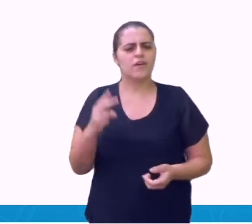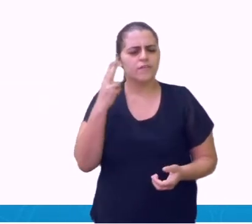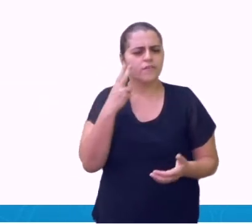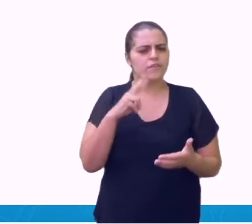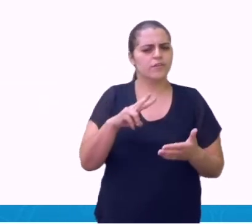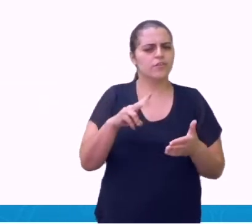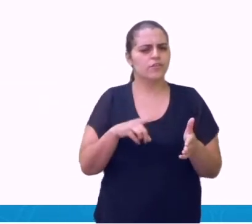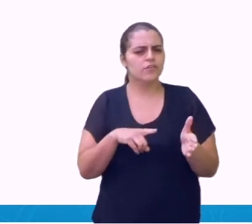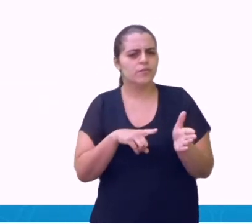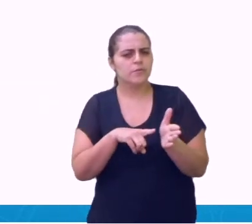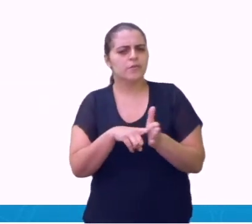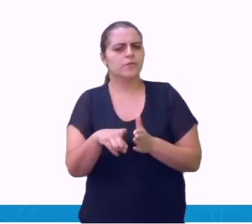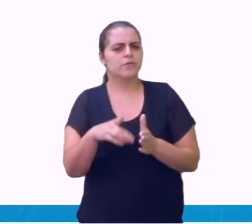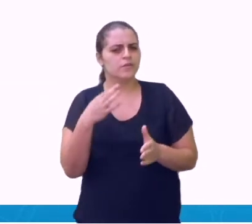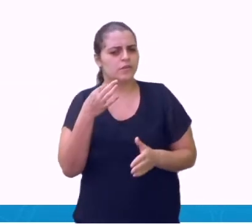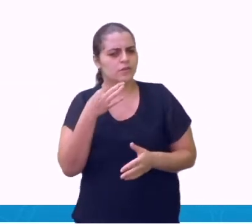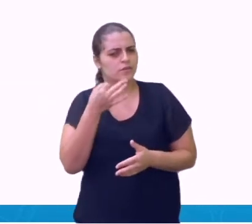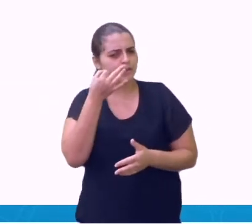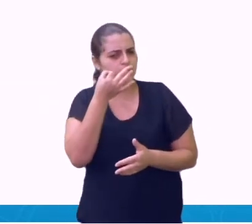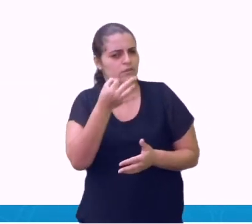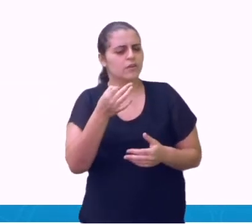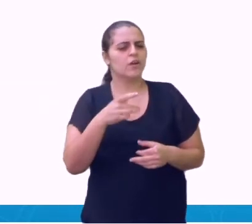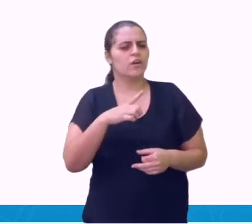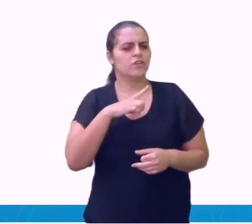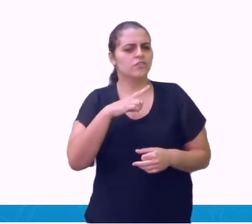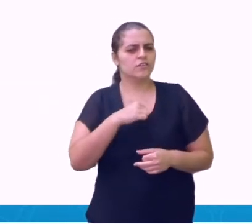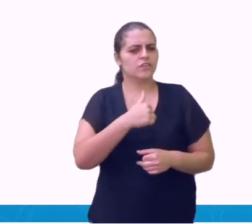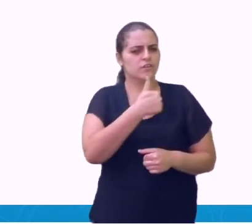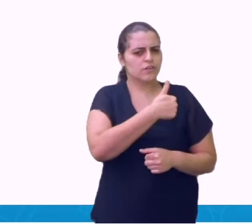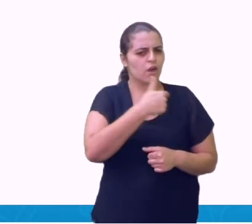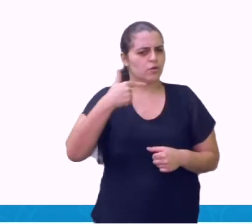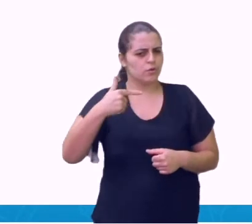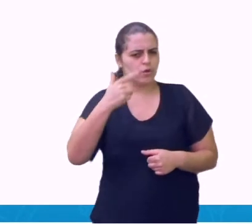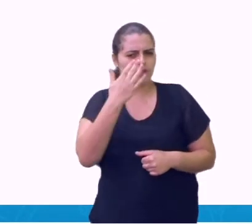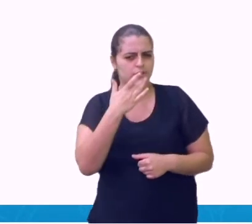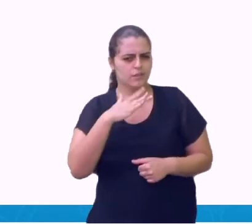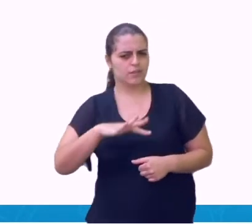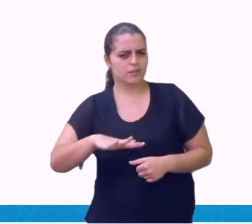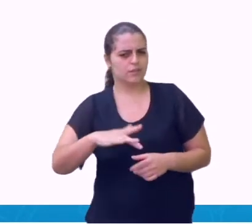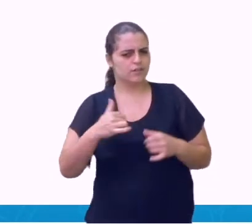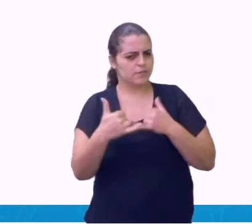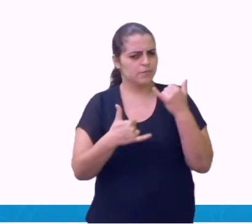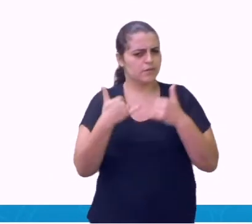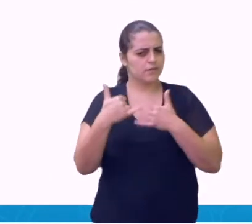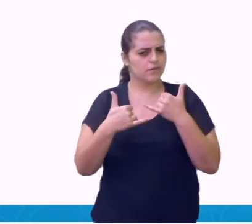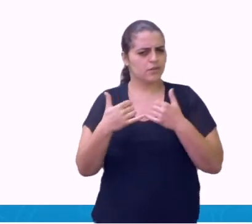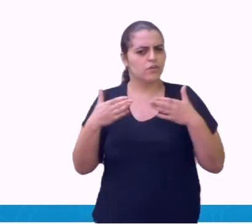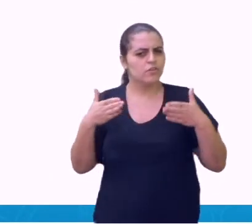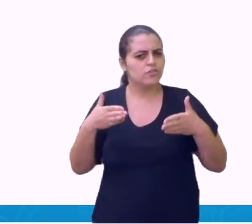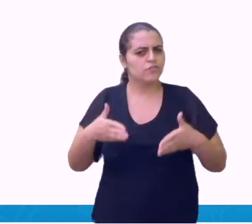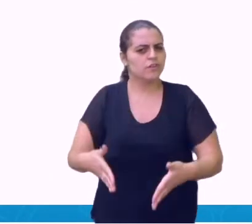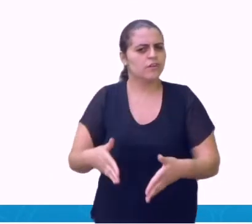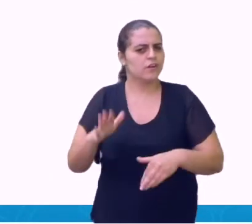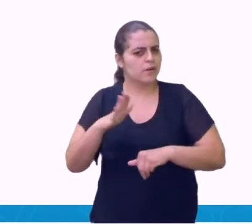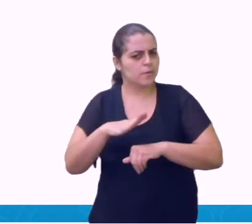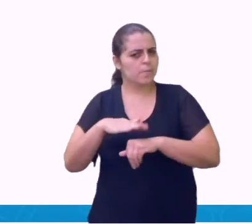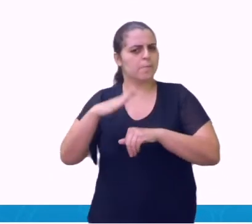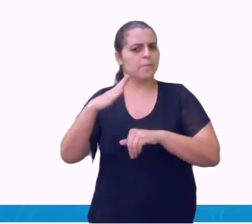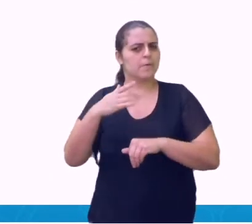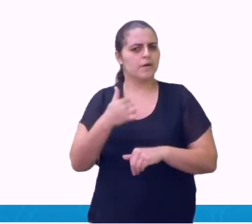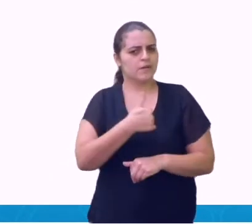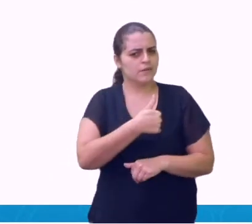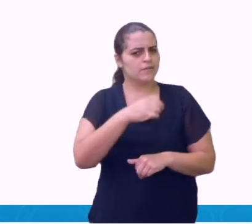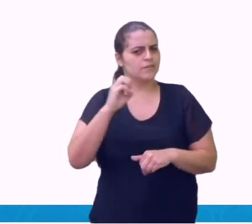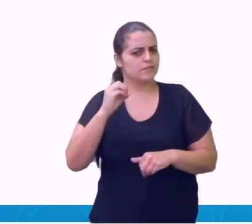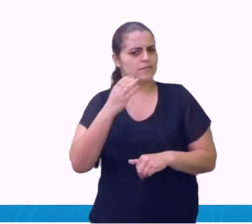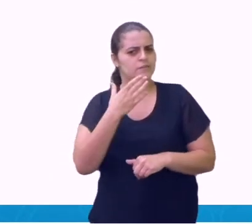Analisando o problema. Então, tinham 12 crianças brincando. Chegaram mais 10